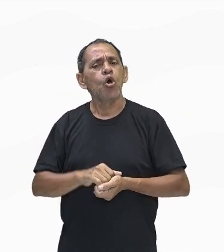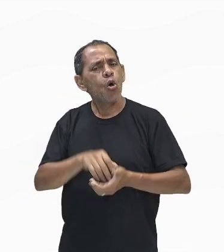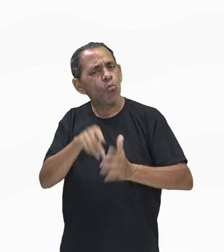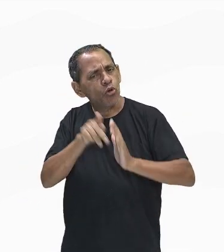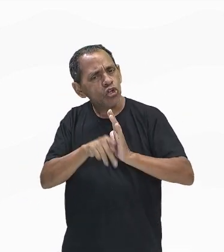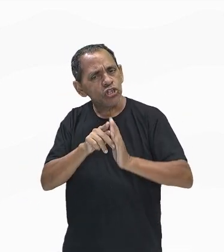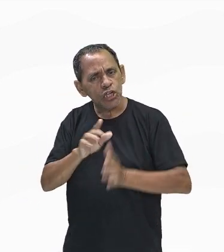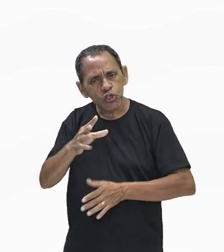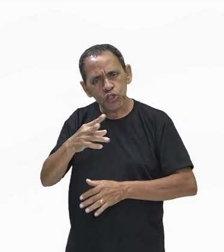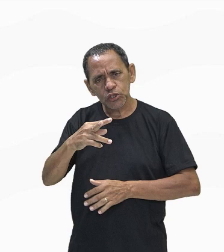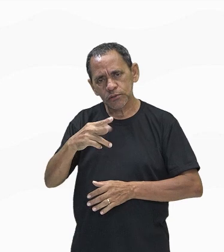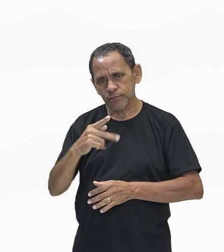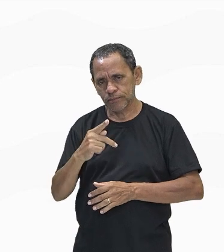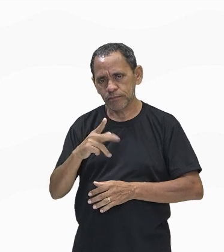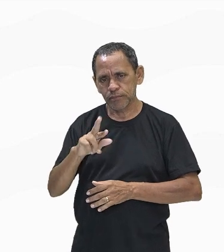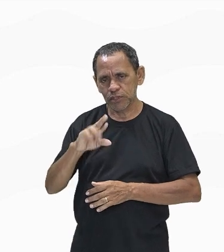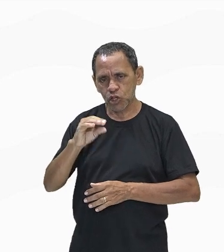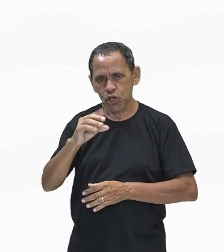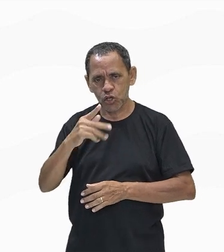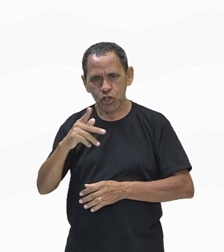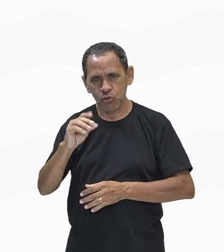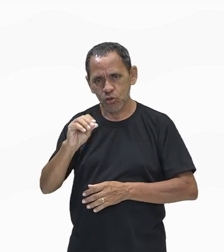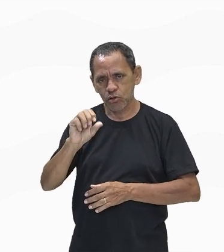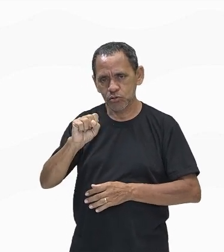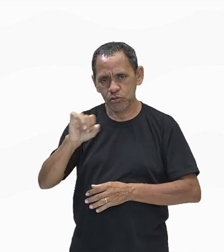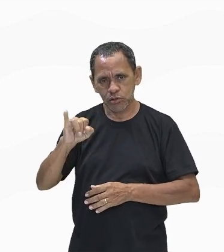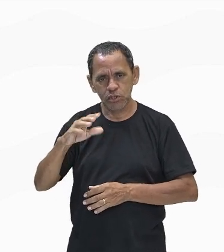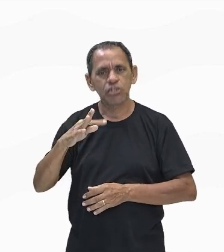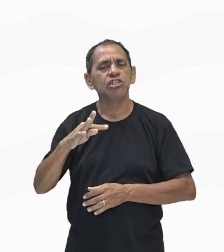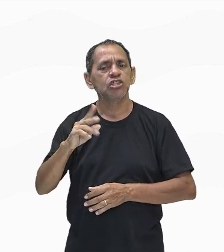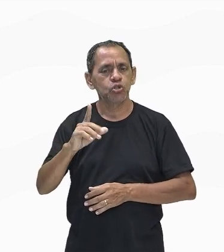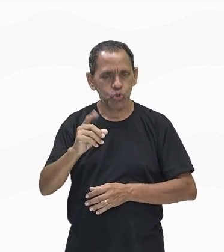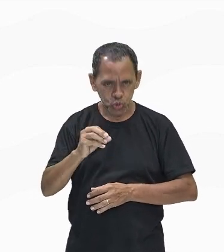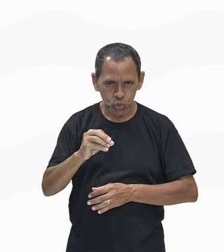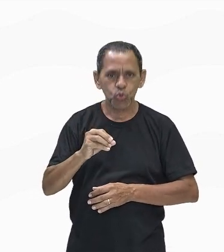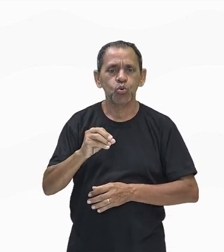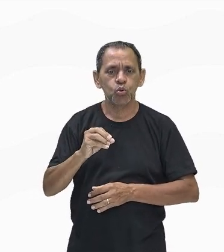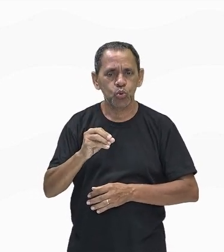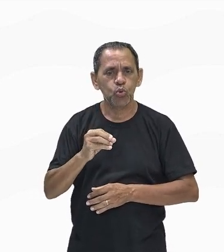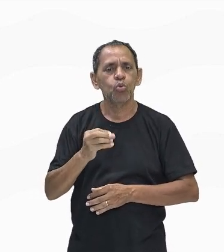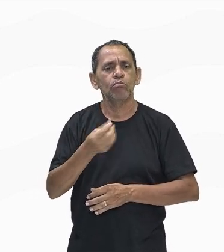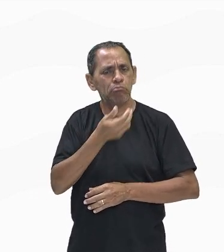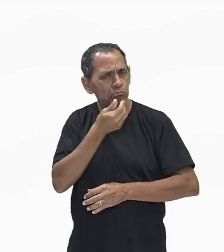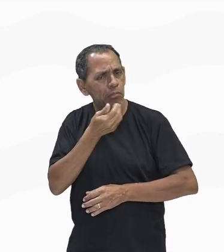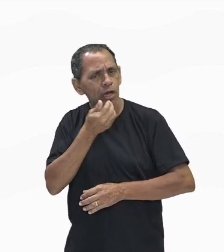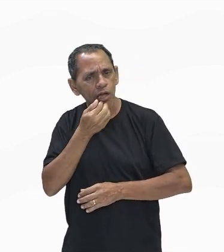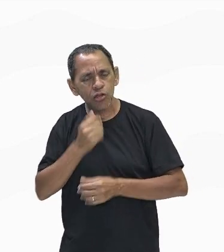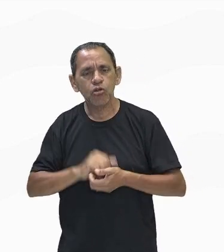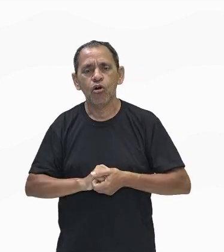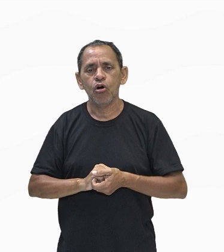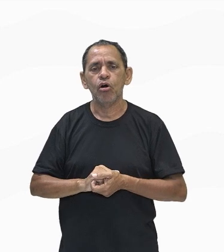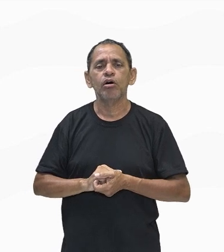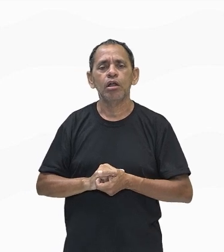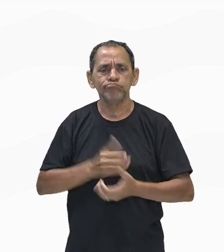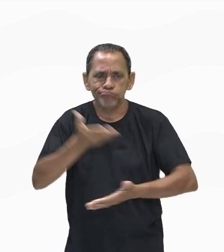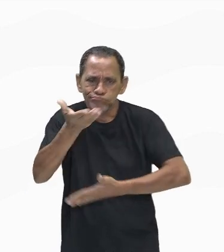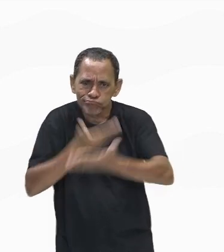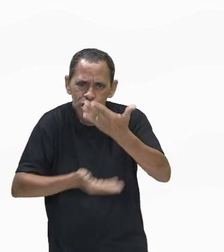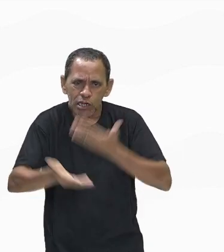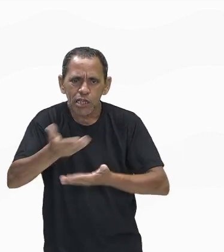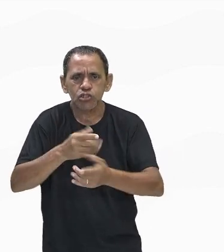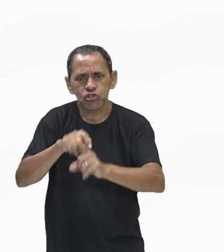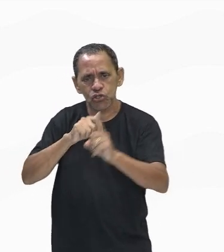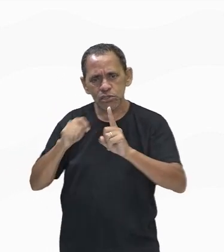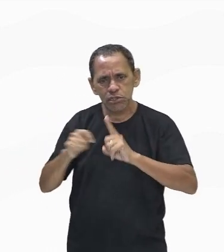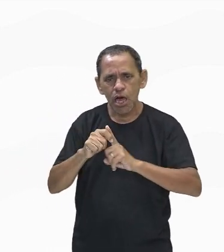com energia e entusiasmo. Ele melhora a qualidade das interações sociais, promove, por exemplo, a